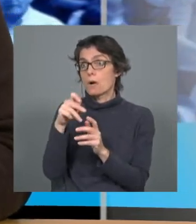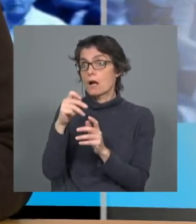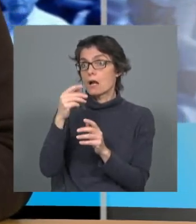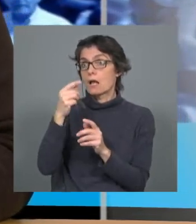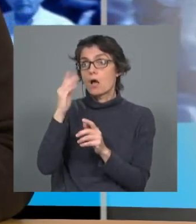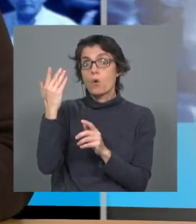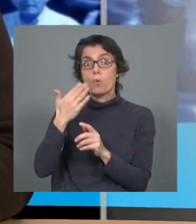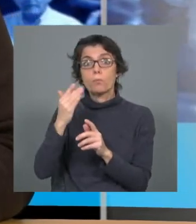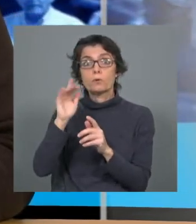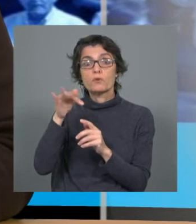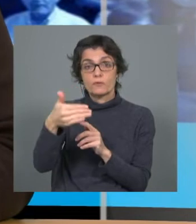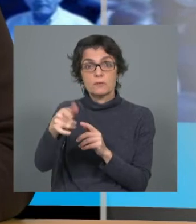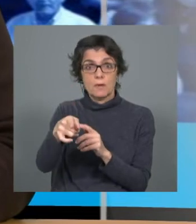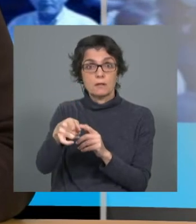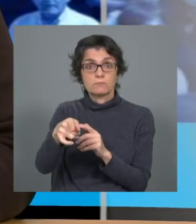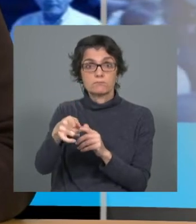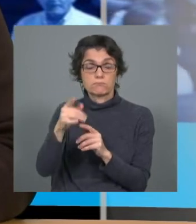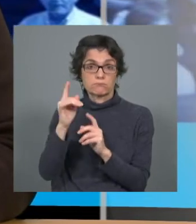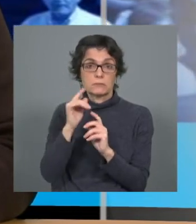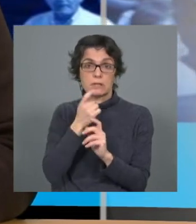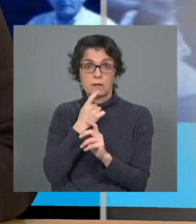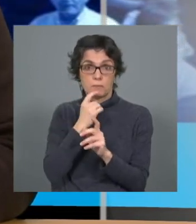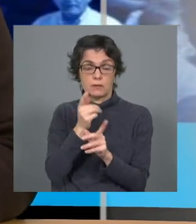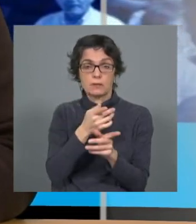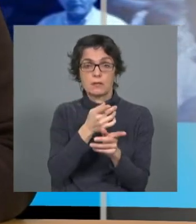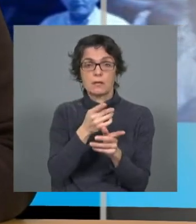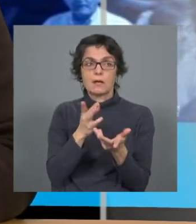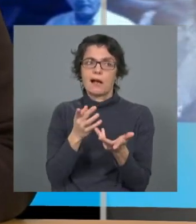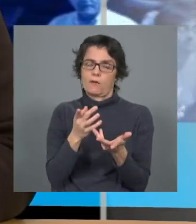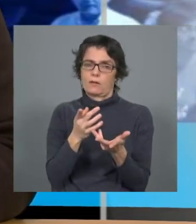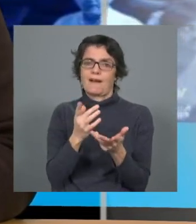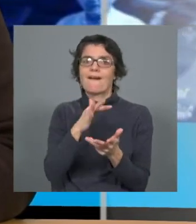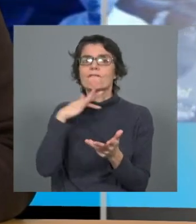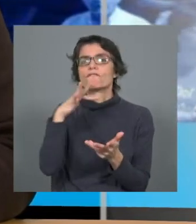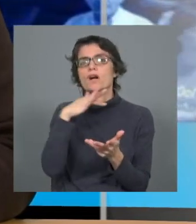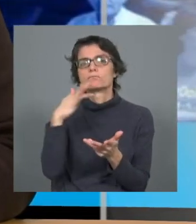Agora, certamente não poderá ser com o convívio familiar